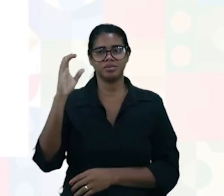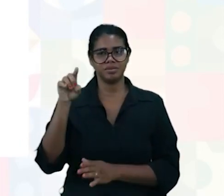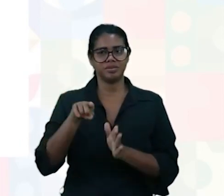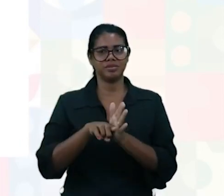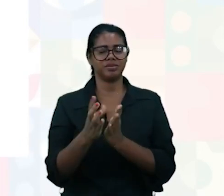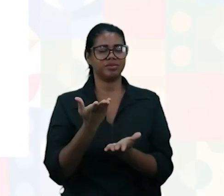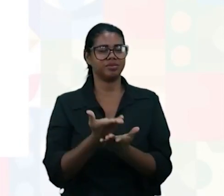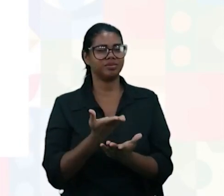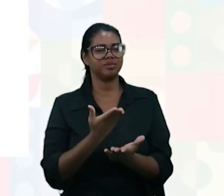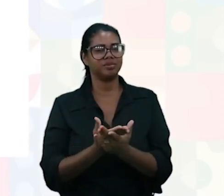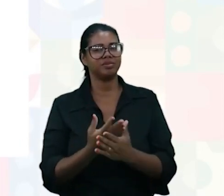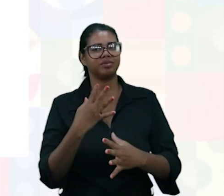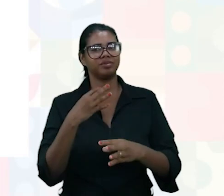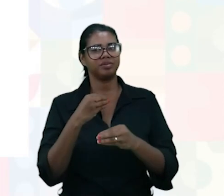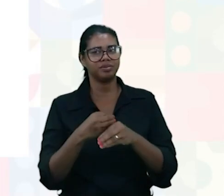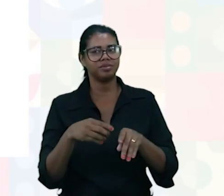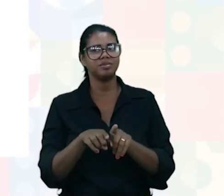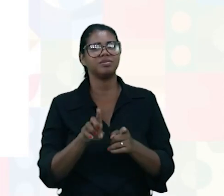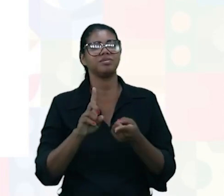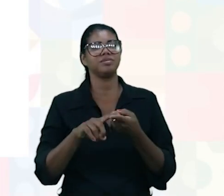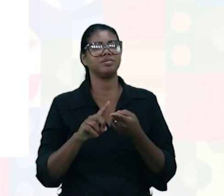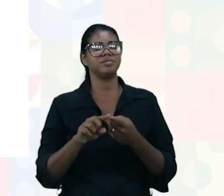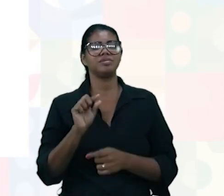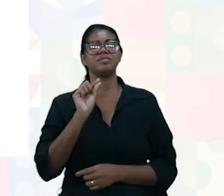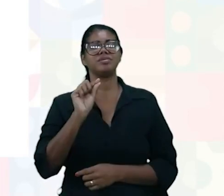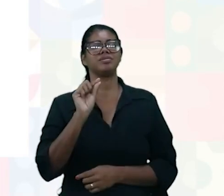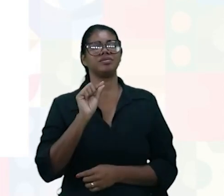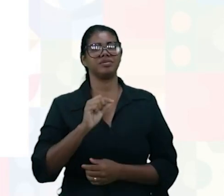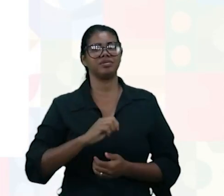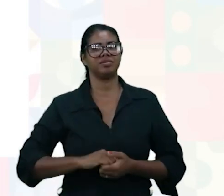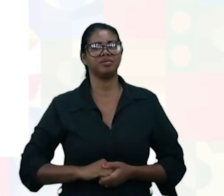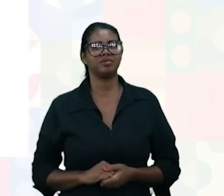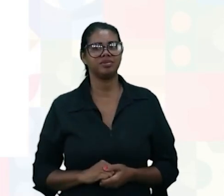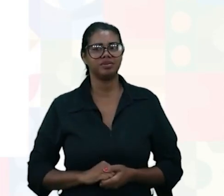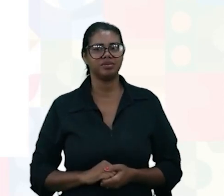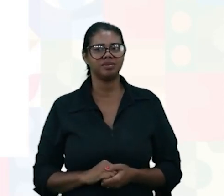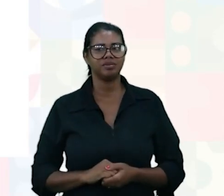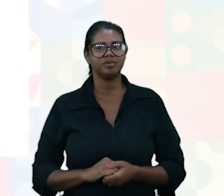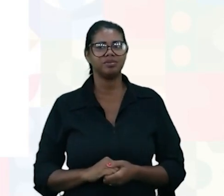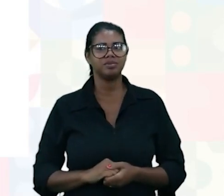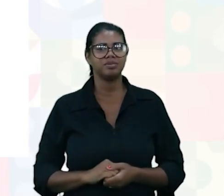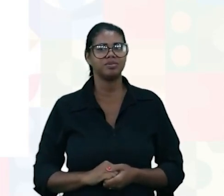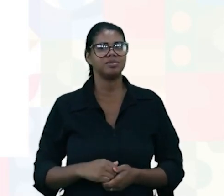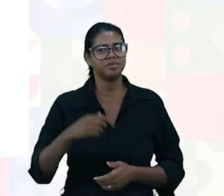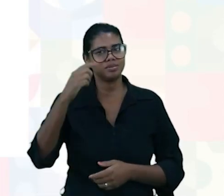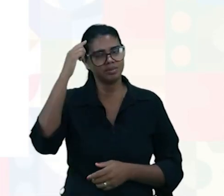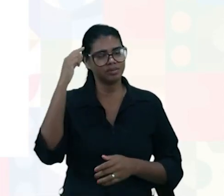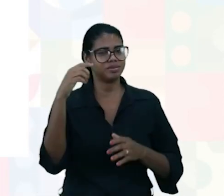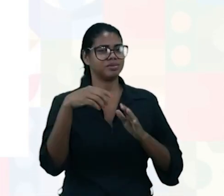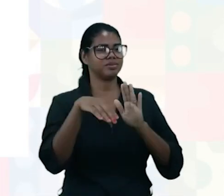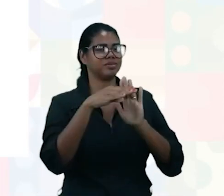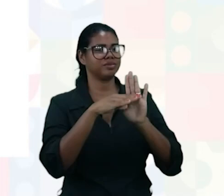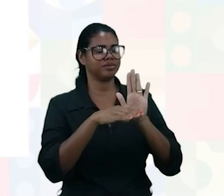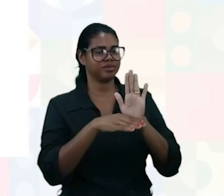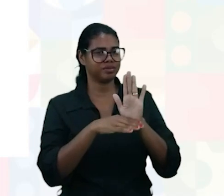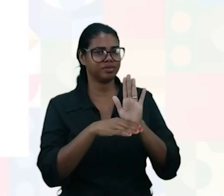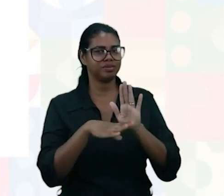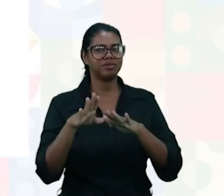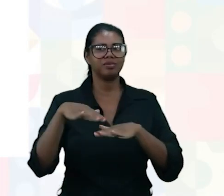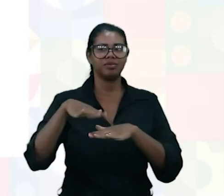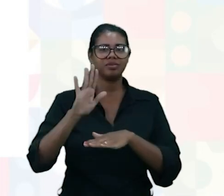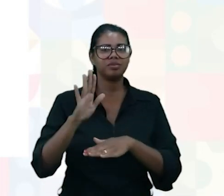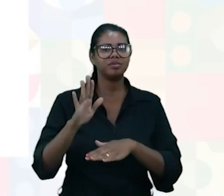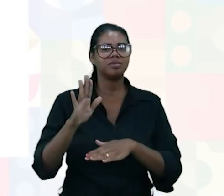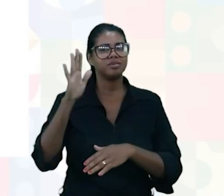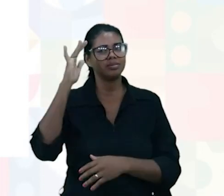E ali o que se queria disso, né? Qual era o objetivo? Era dividir o conhecimento, se pensar o conhecimento por áreas, como eu já falei. Mas quando a gente